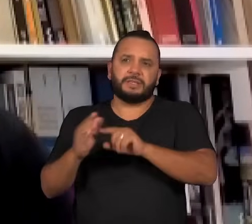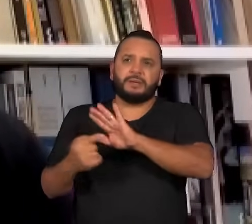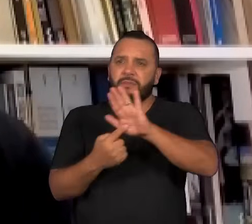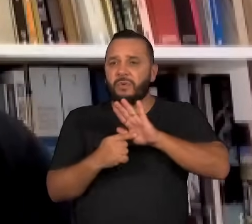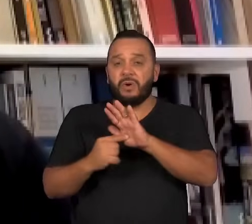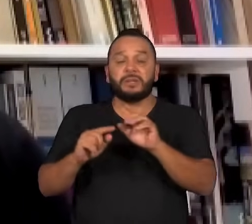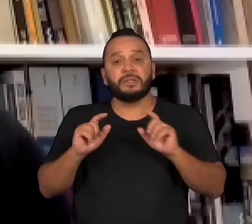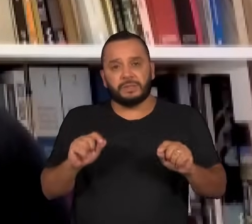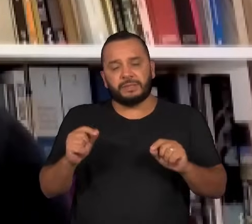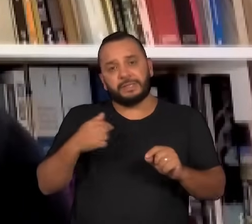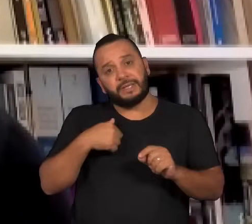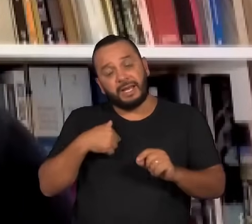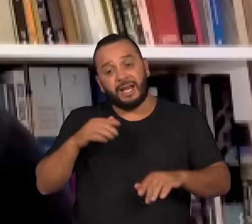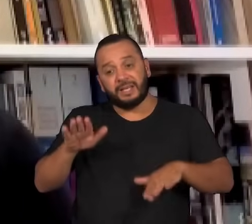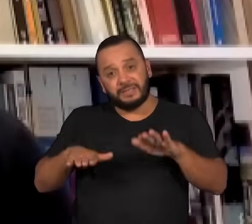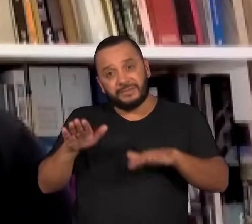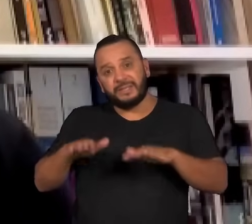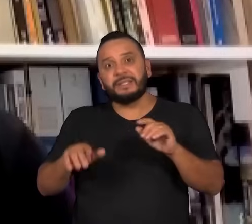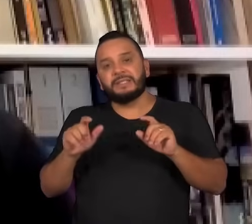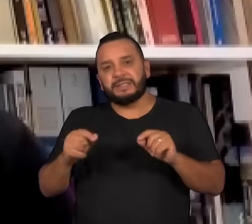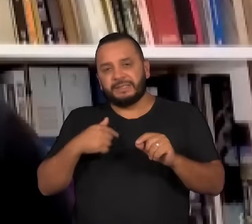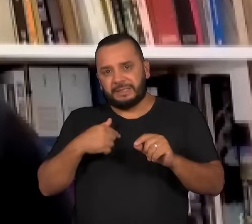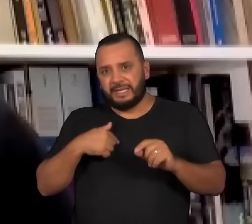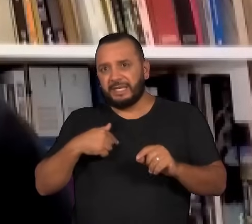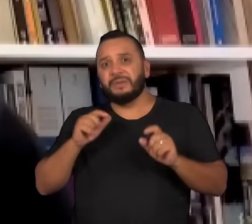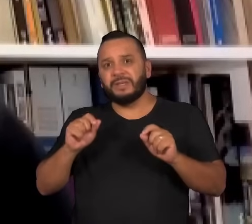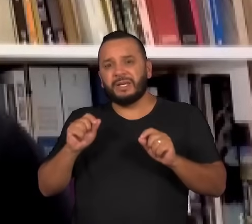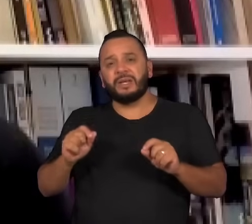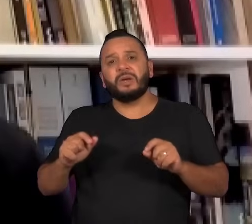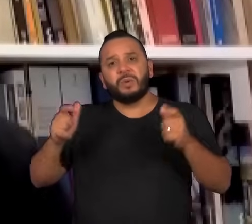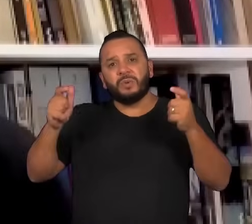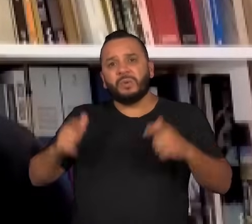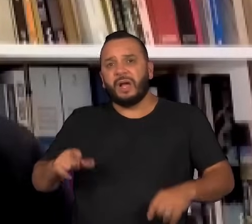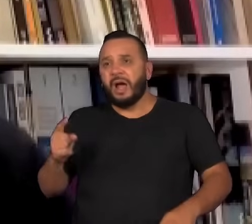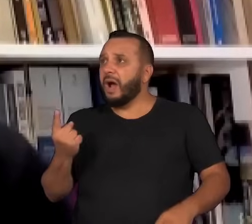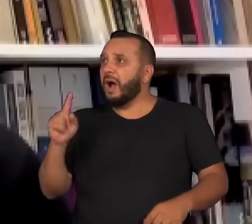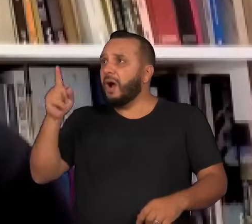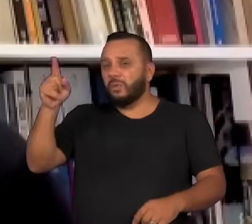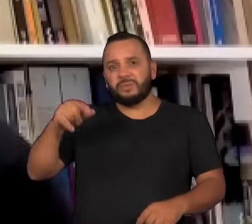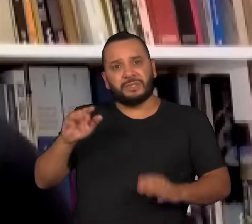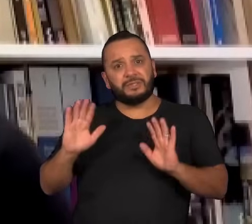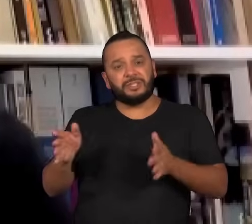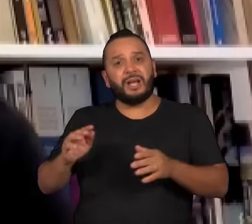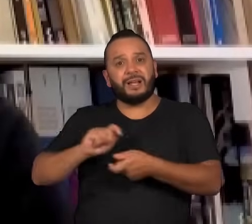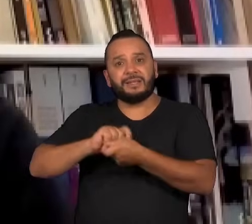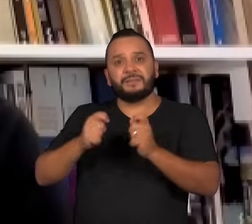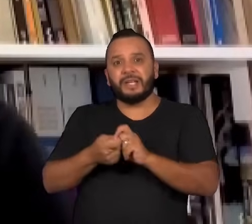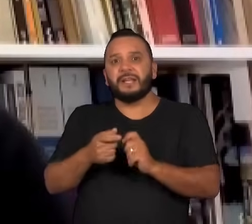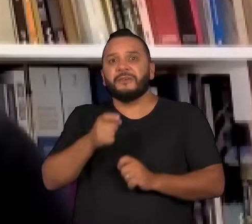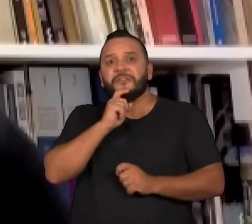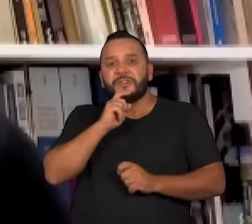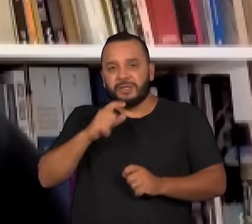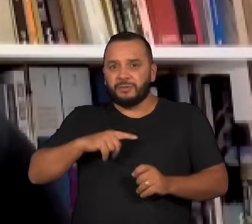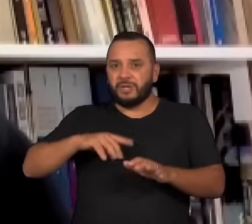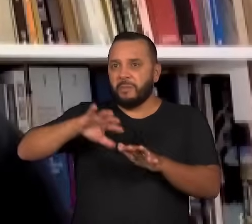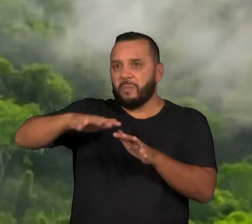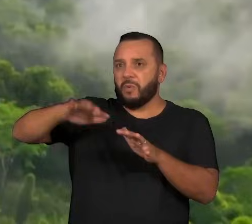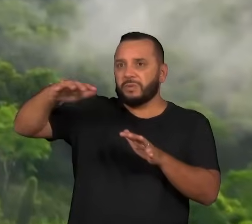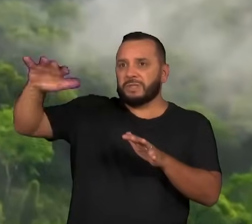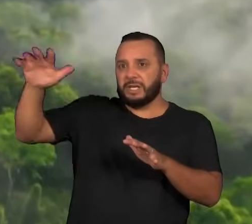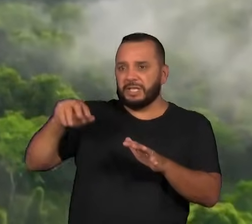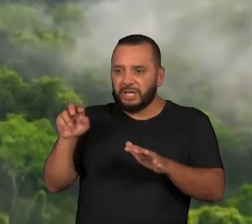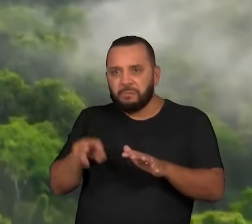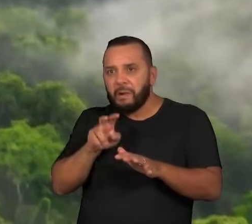altas altitudes, porque com o aumento da temperatura, espécies que estão adaptadas mais ao frio tendem a se deslocar para altitudes mais